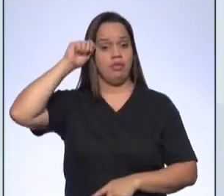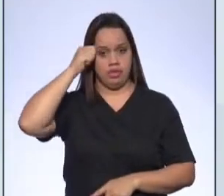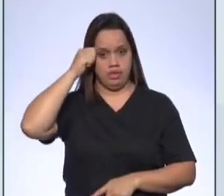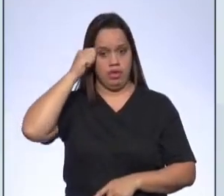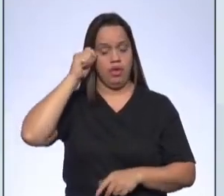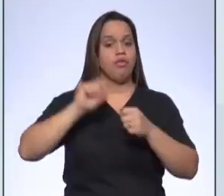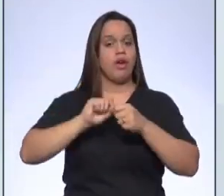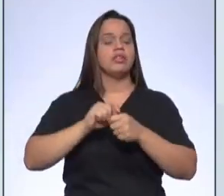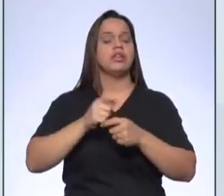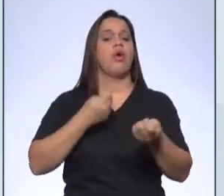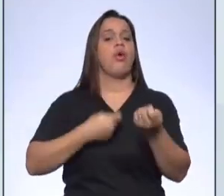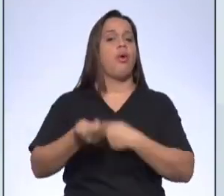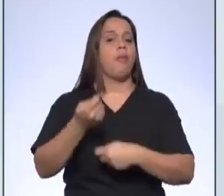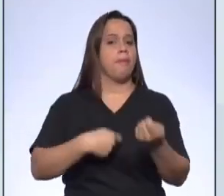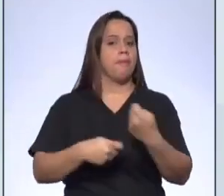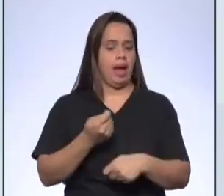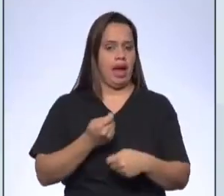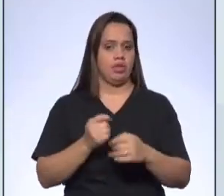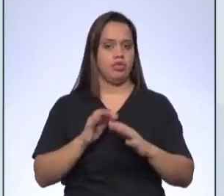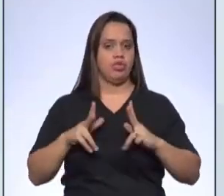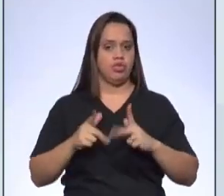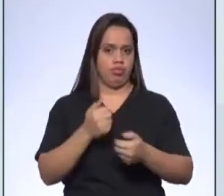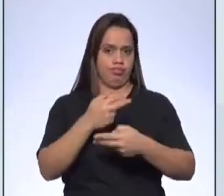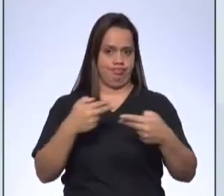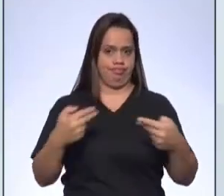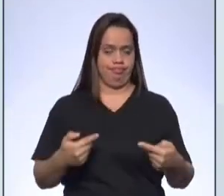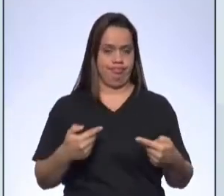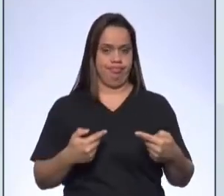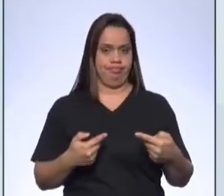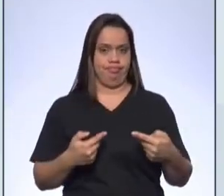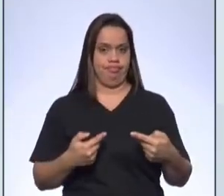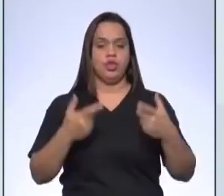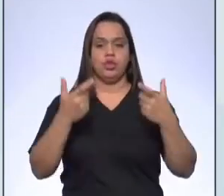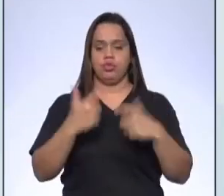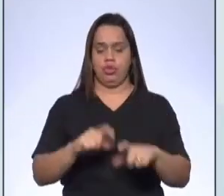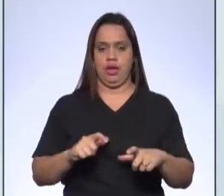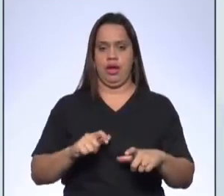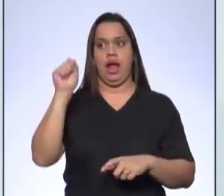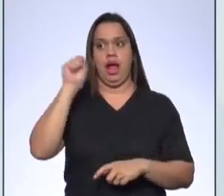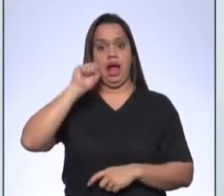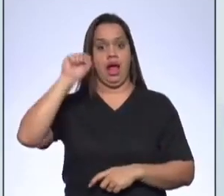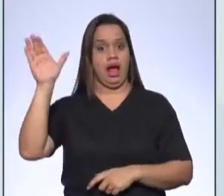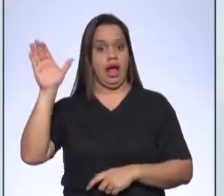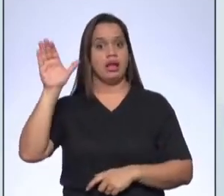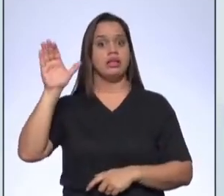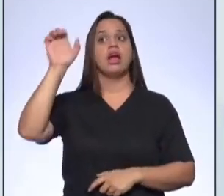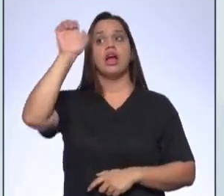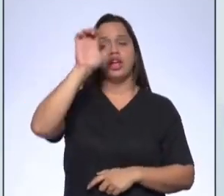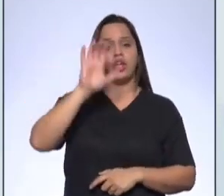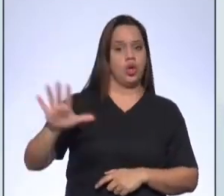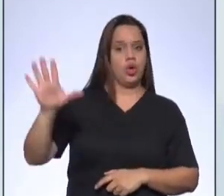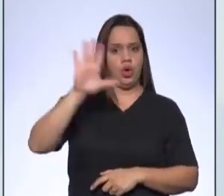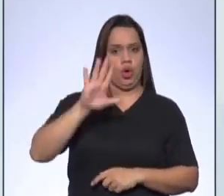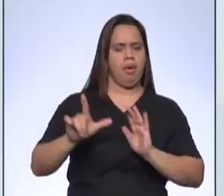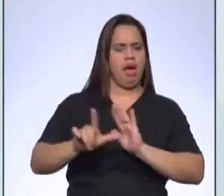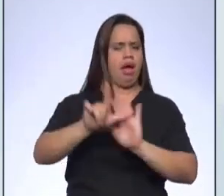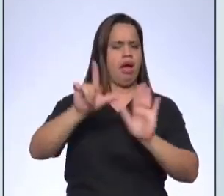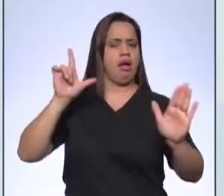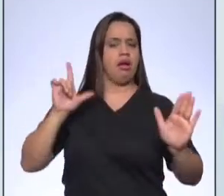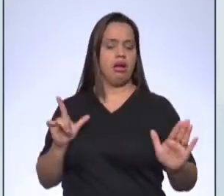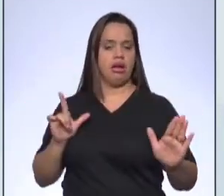suas mercadorias entre a Europa e a Ásia, muito antes dos